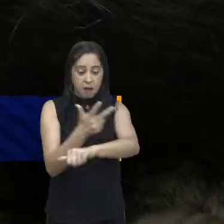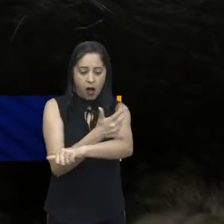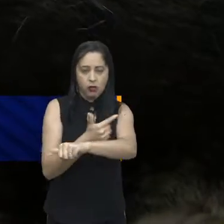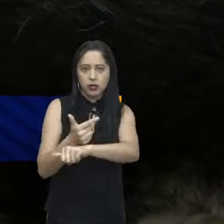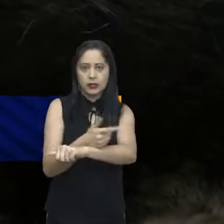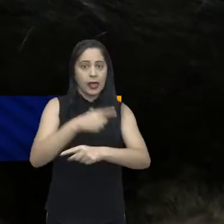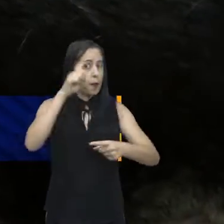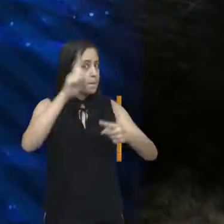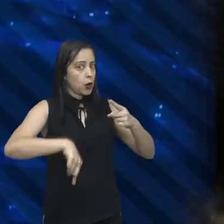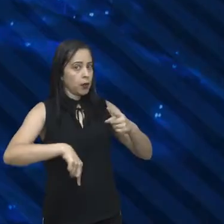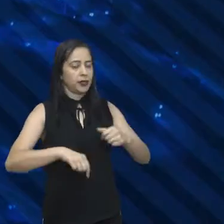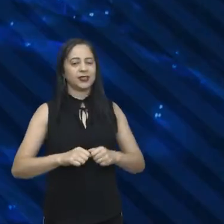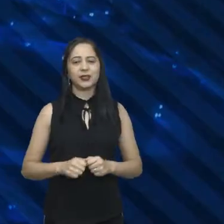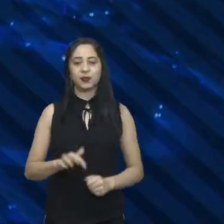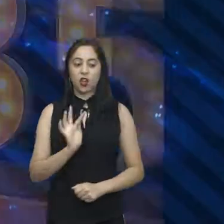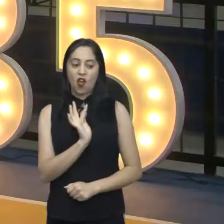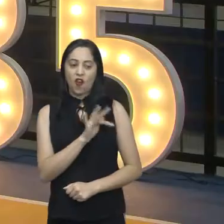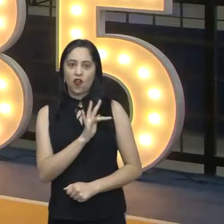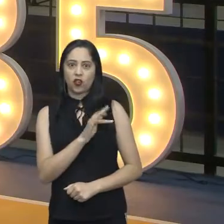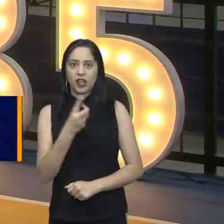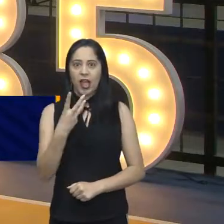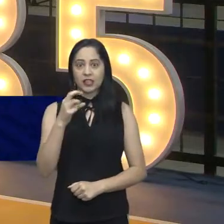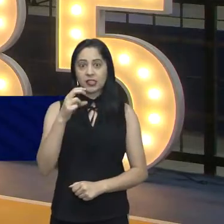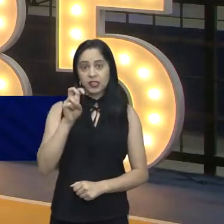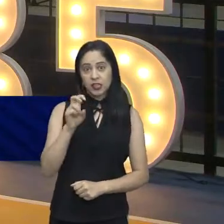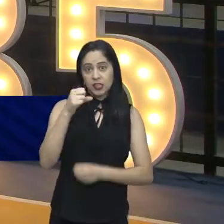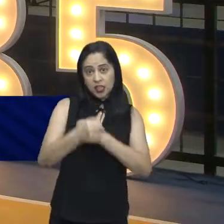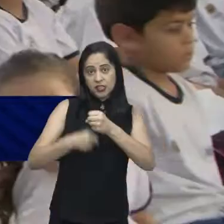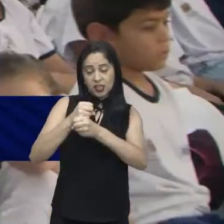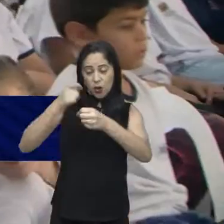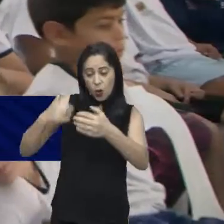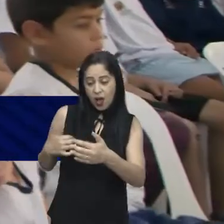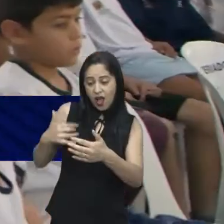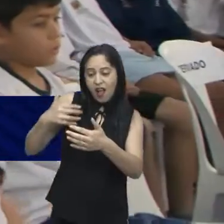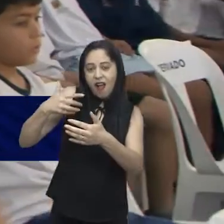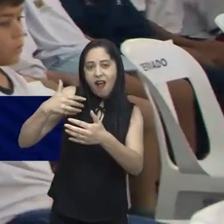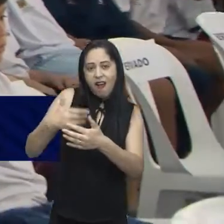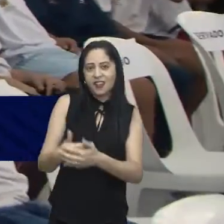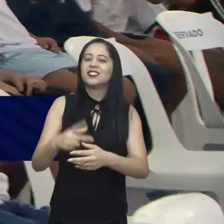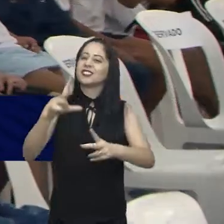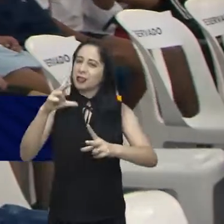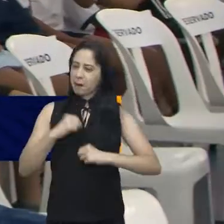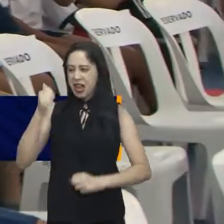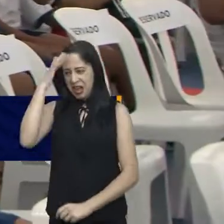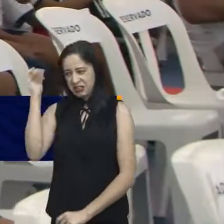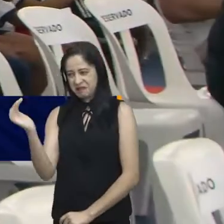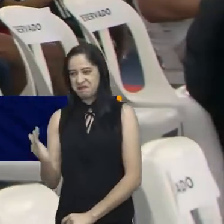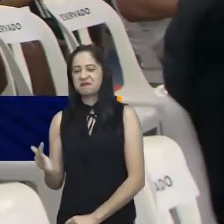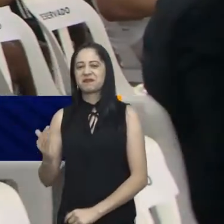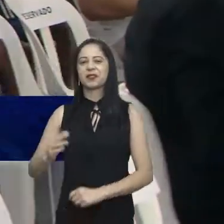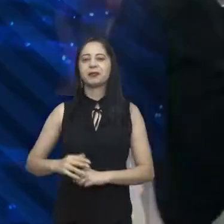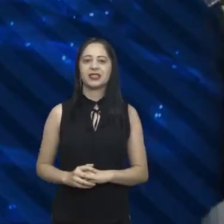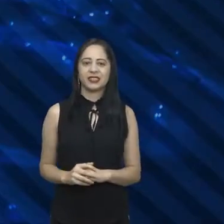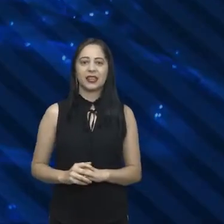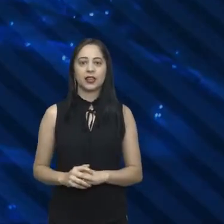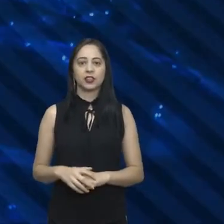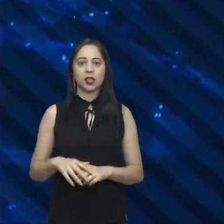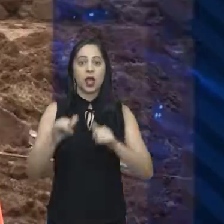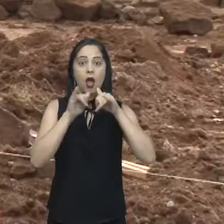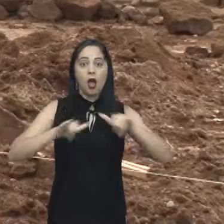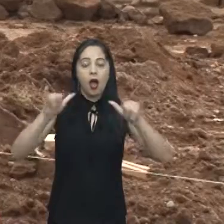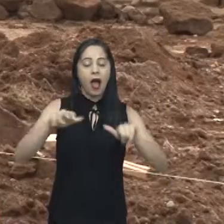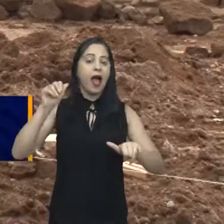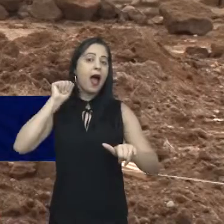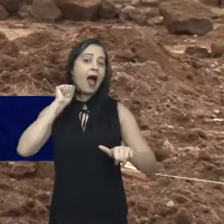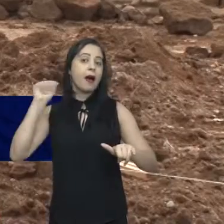em animais de estimação. Fundaz comemora 35 anos, uma história que, segundo a Câmara, merece ser prestigiada.